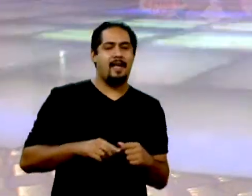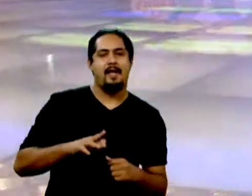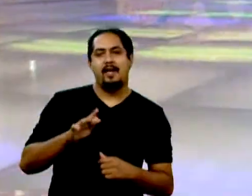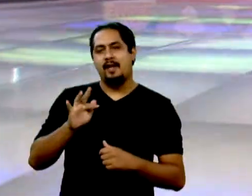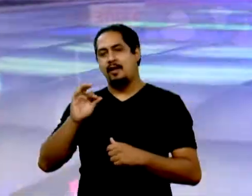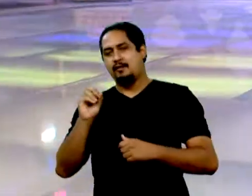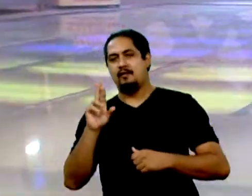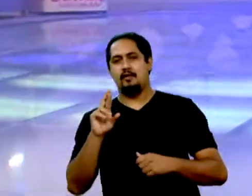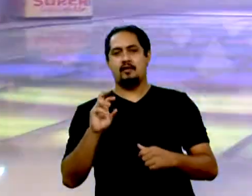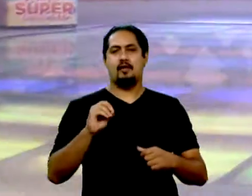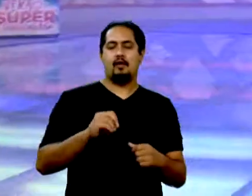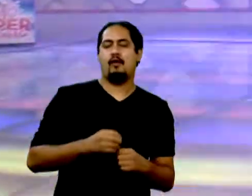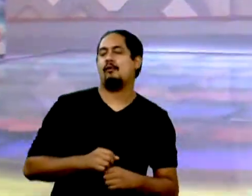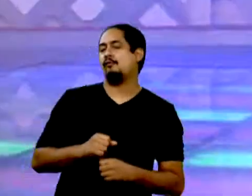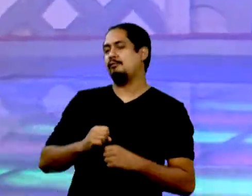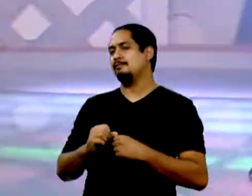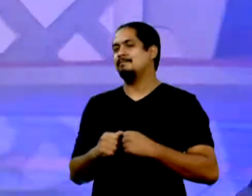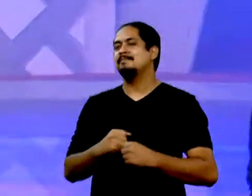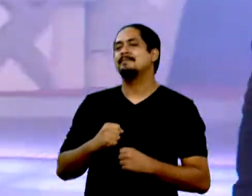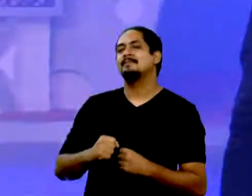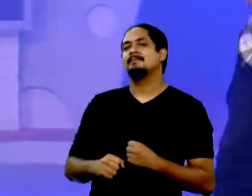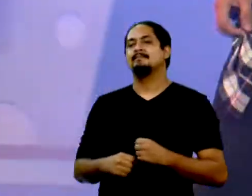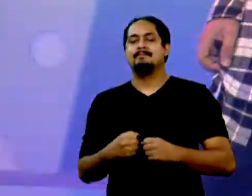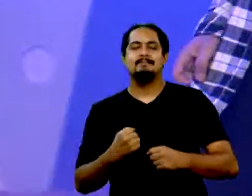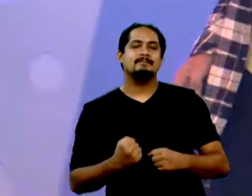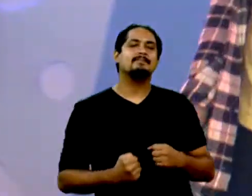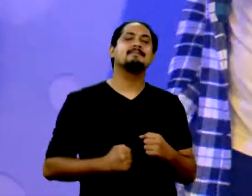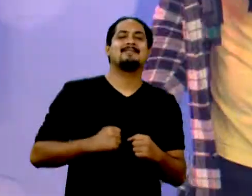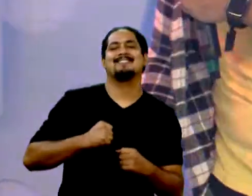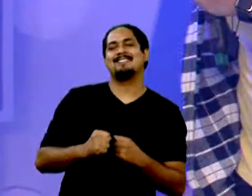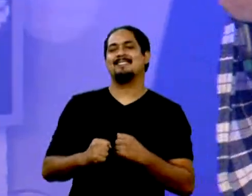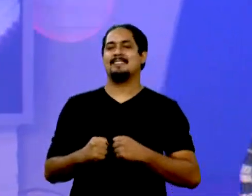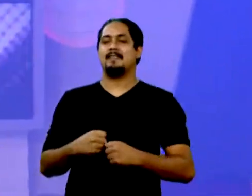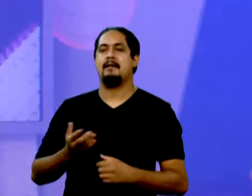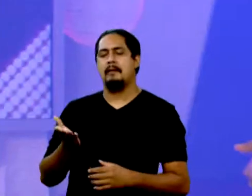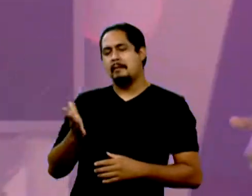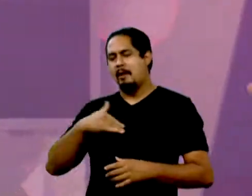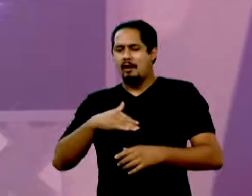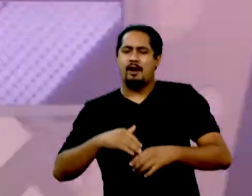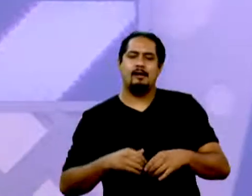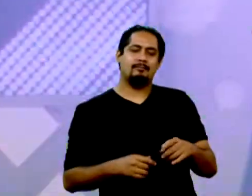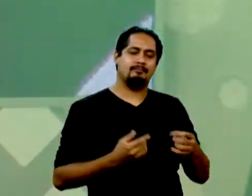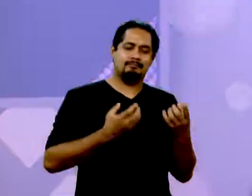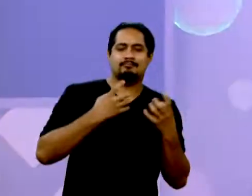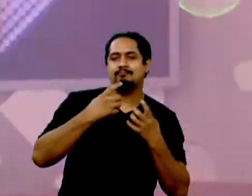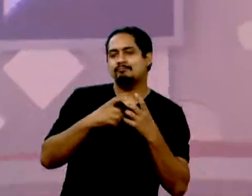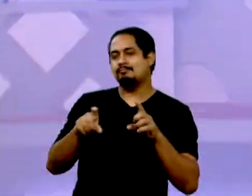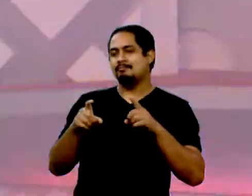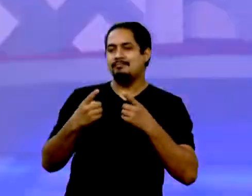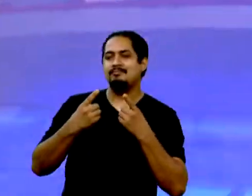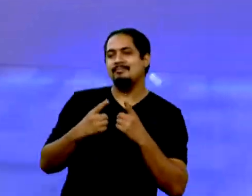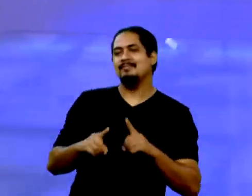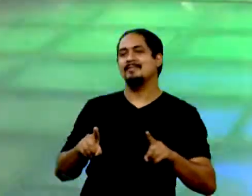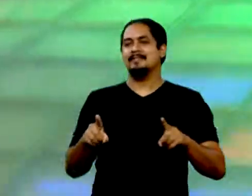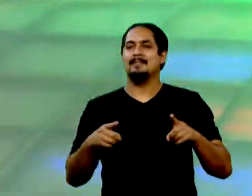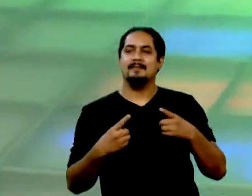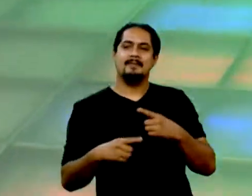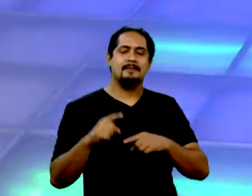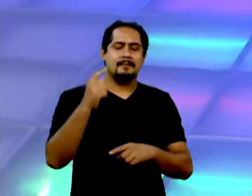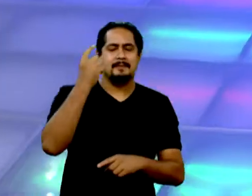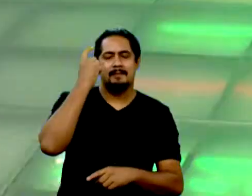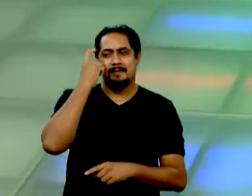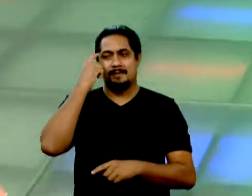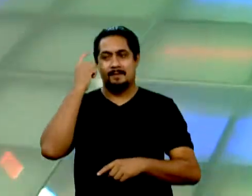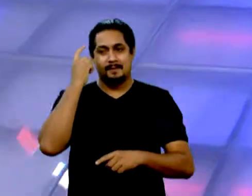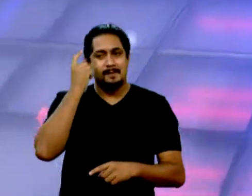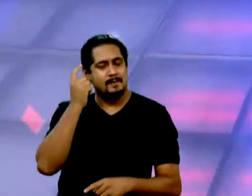Vou ligar pra Sloba Wilson Braz, meu amigo Gernando Braz, por América do Sul, para Moisés, pensou em minha